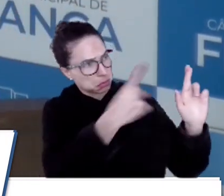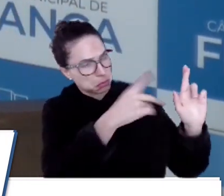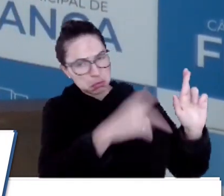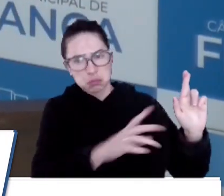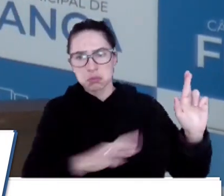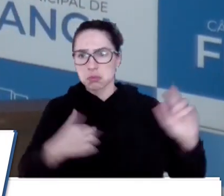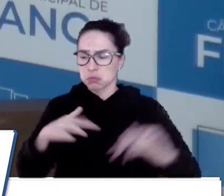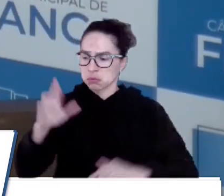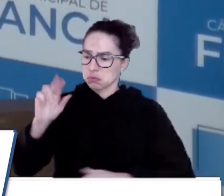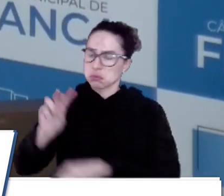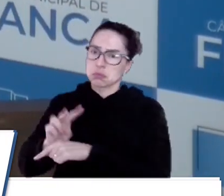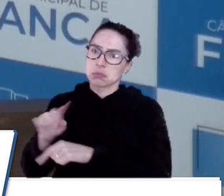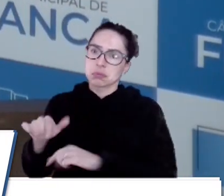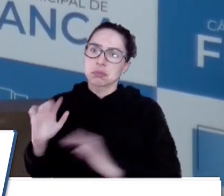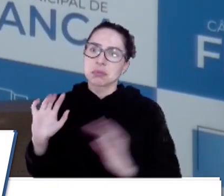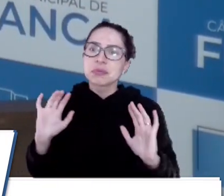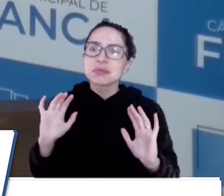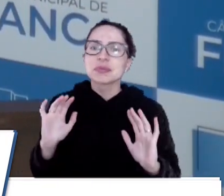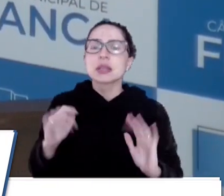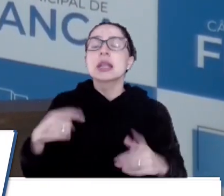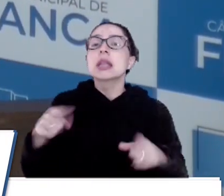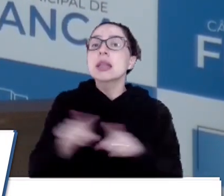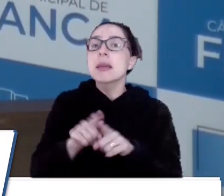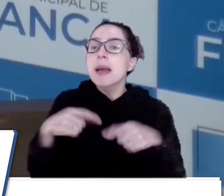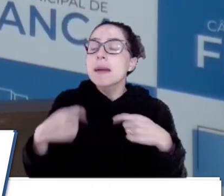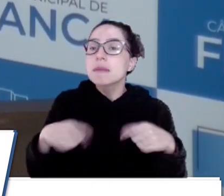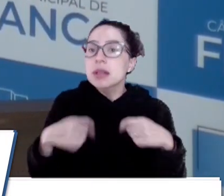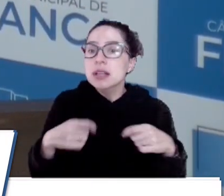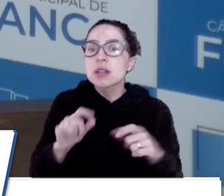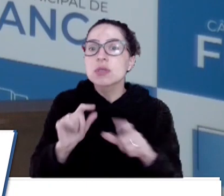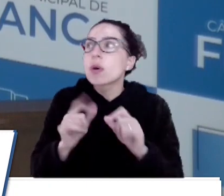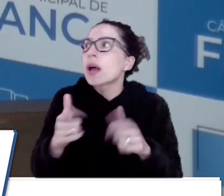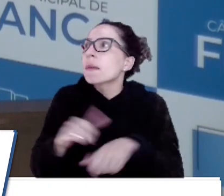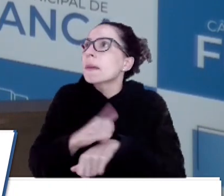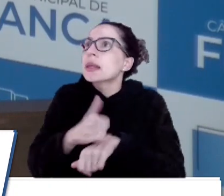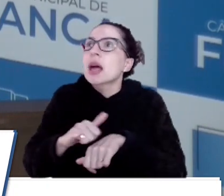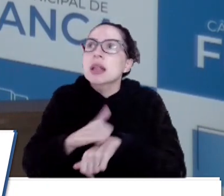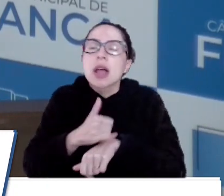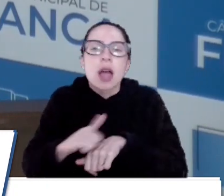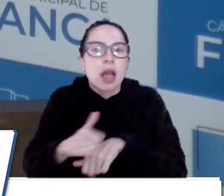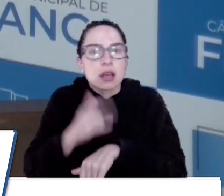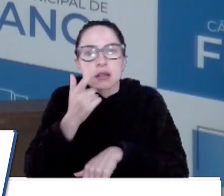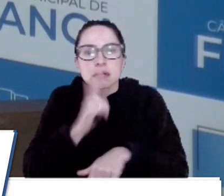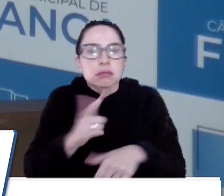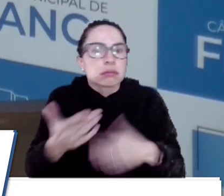E eu acredito que precisa ter alguma coisa, algum mecanismo que comece